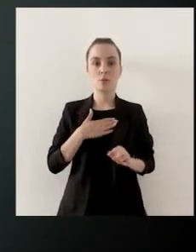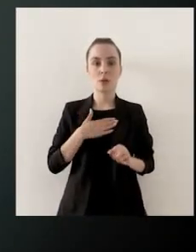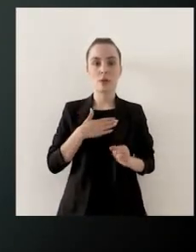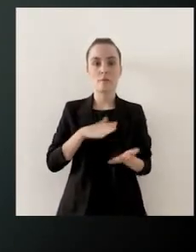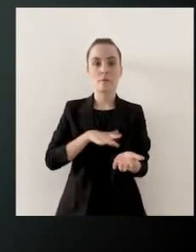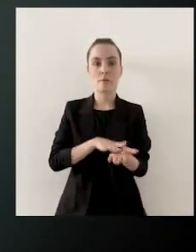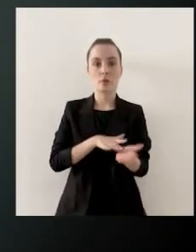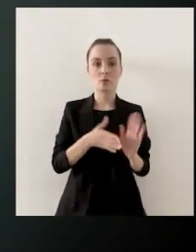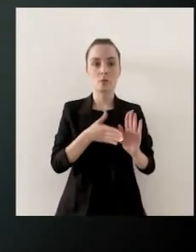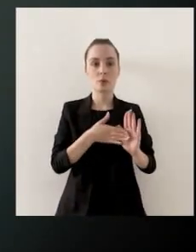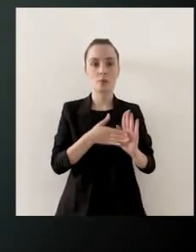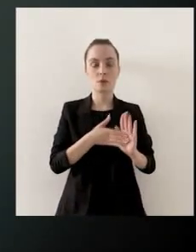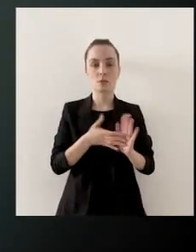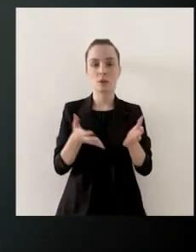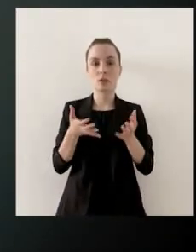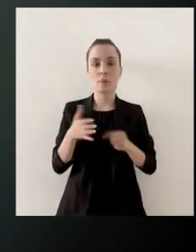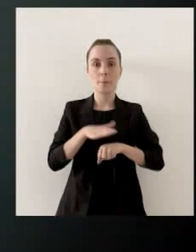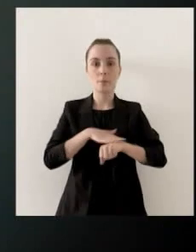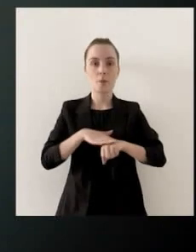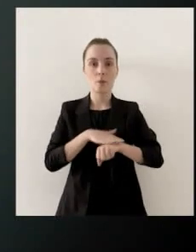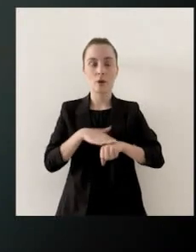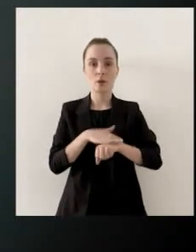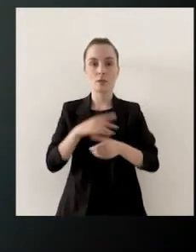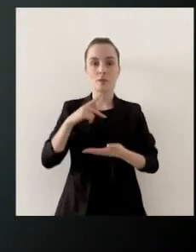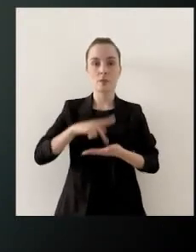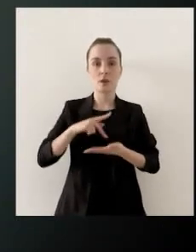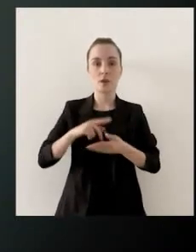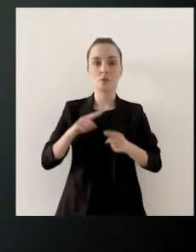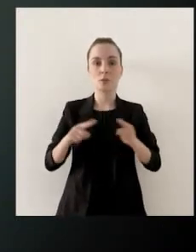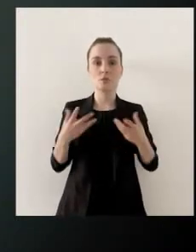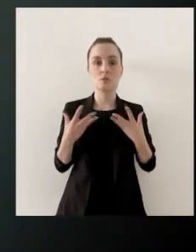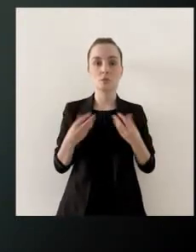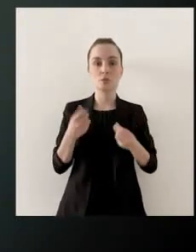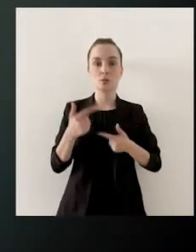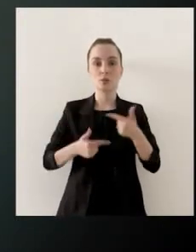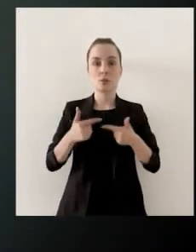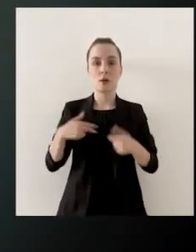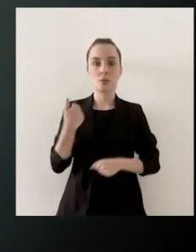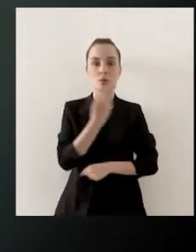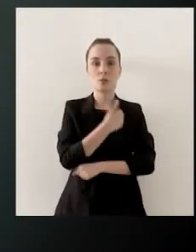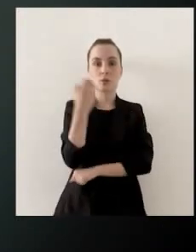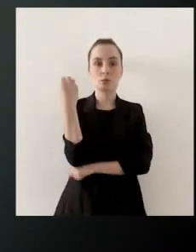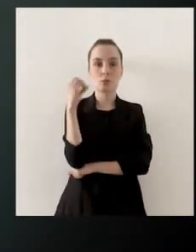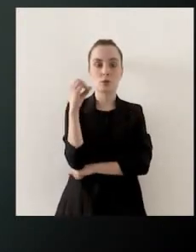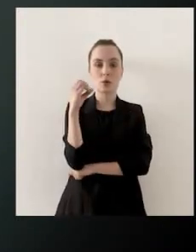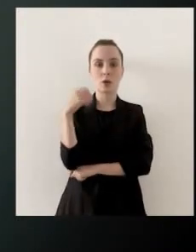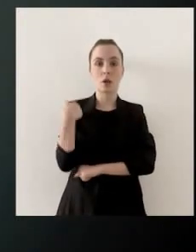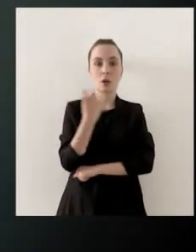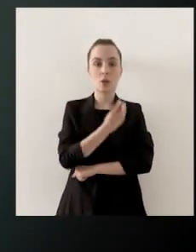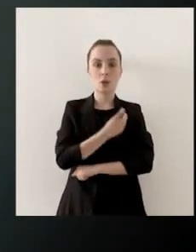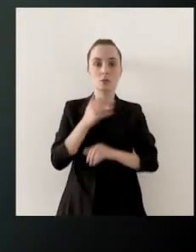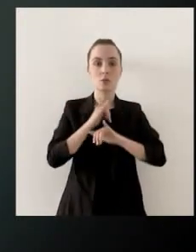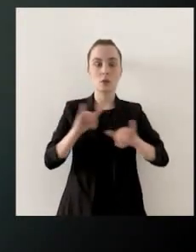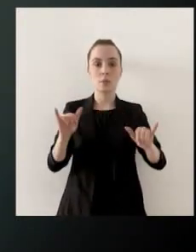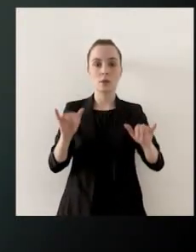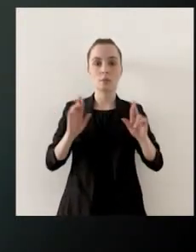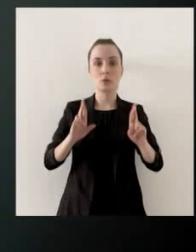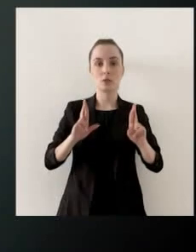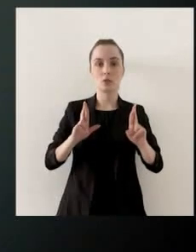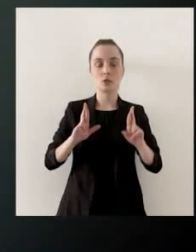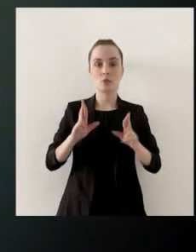Não espere de mim falsas promessas. Espere de mim diálogo, verdade e muito, mas muito trabalho por nossa Porto Alegre. Na nossa